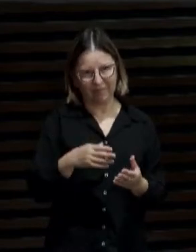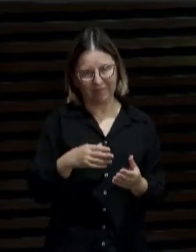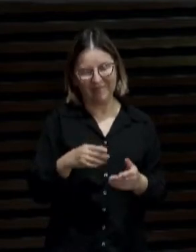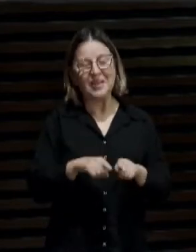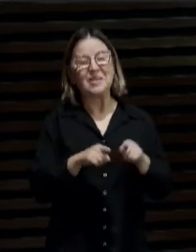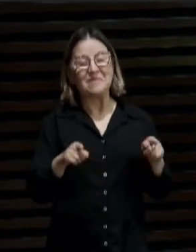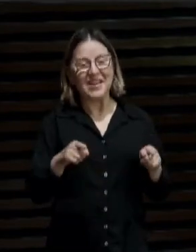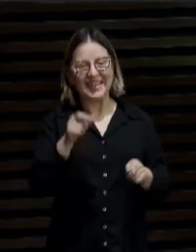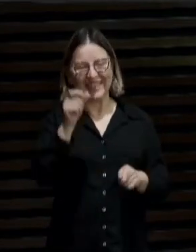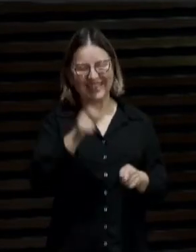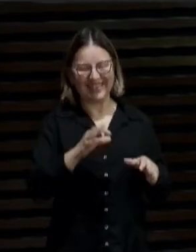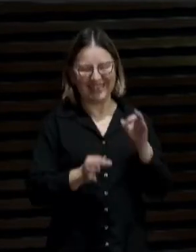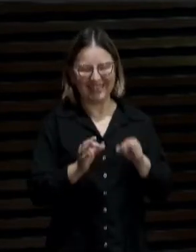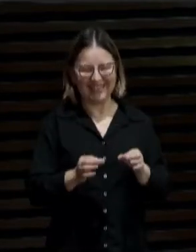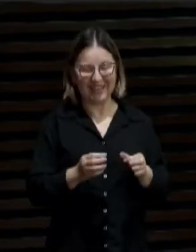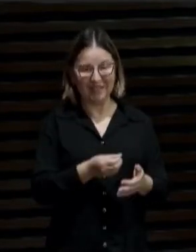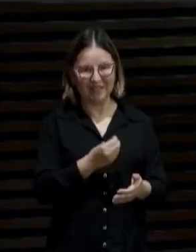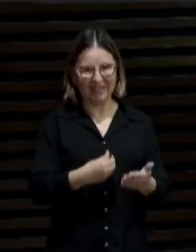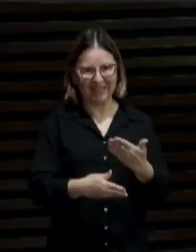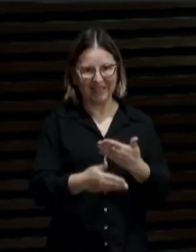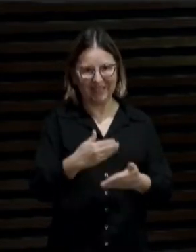justo viverá pela sua fé.